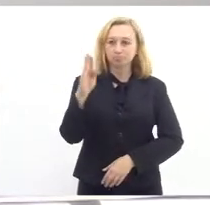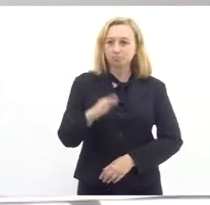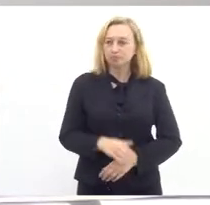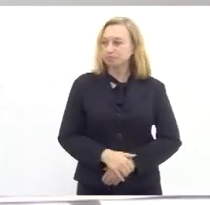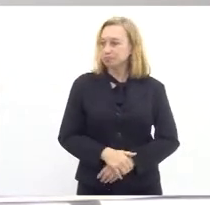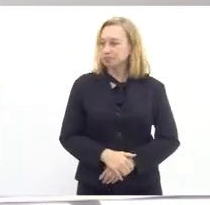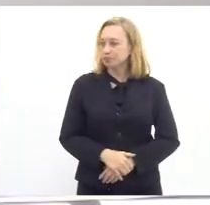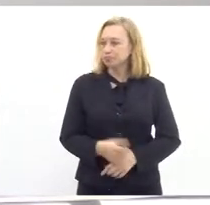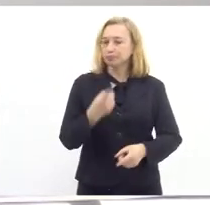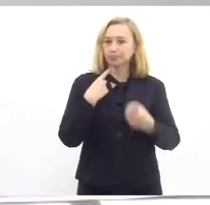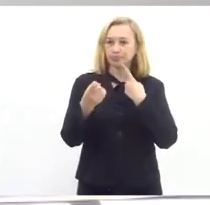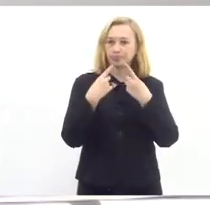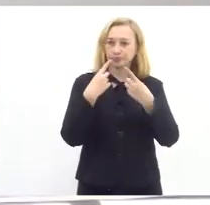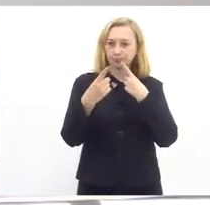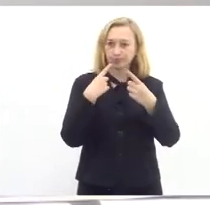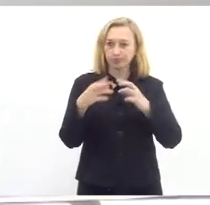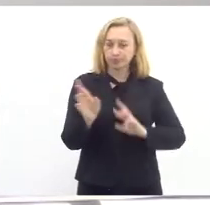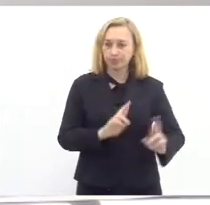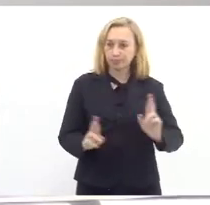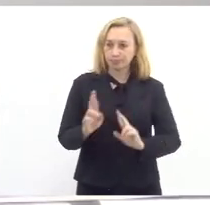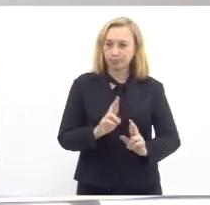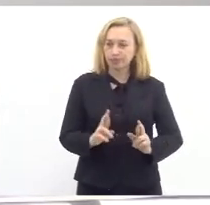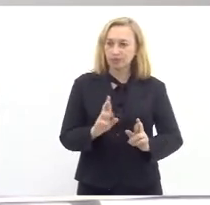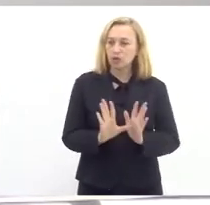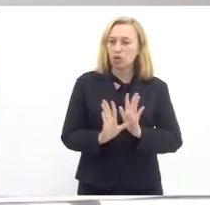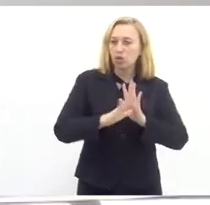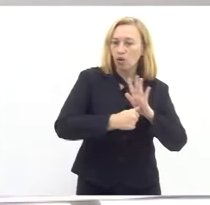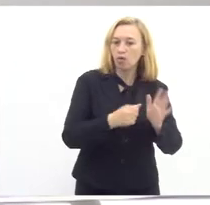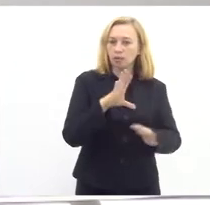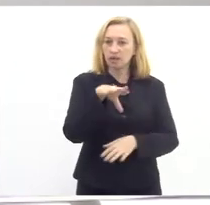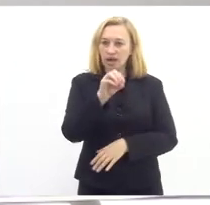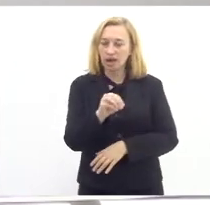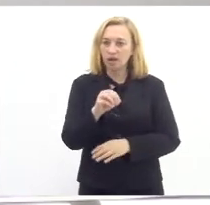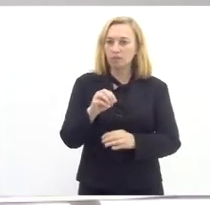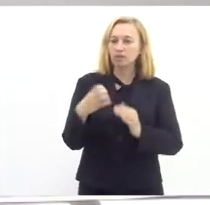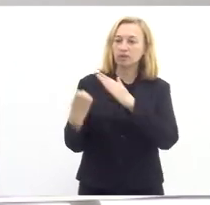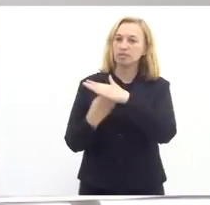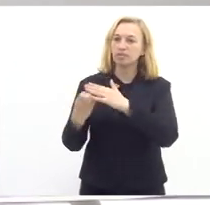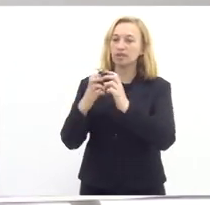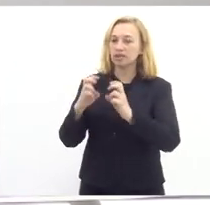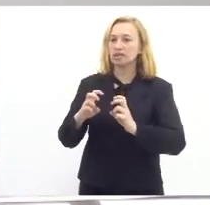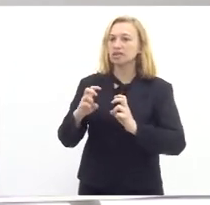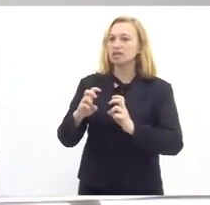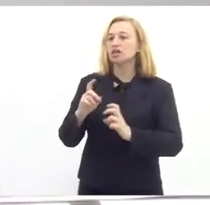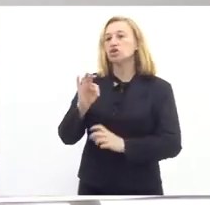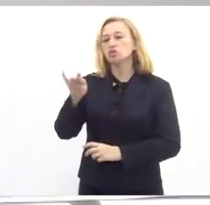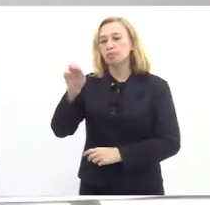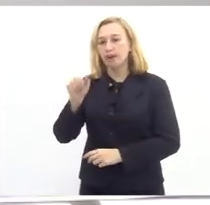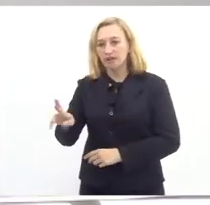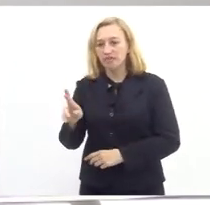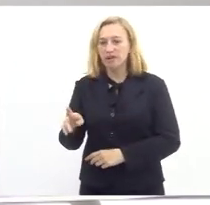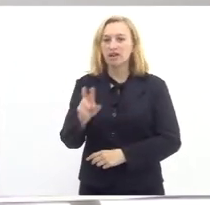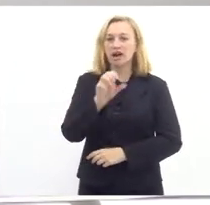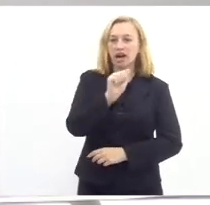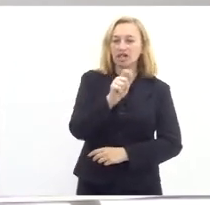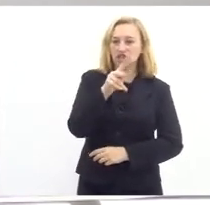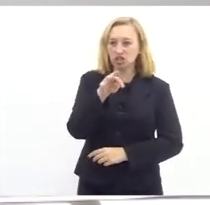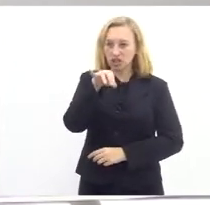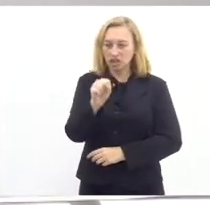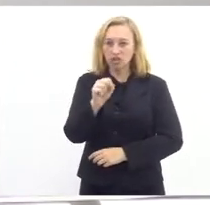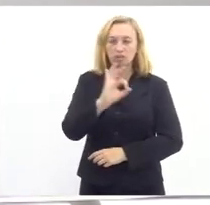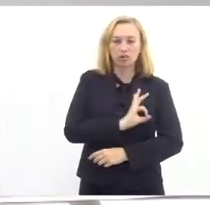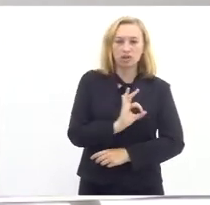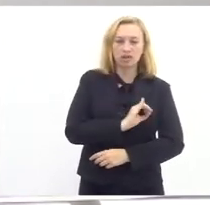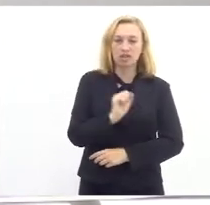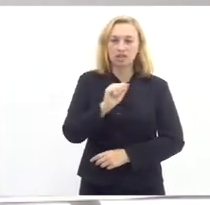nas discussões relacionadas ao furto de cabos, foram ouvidas a Supervia, GETRANSP, a Secretaria de Transporte, Polícia Civil e Polícia